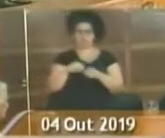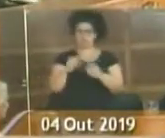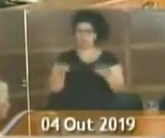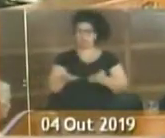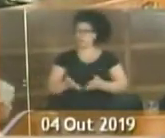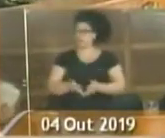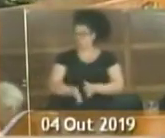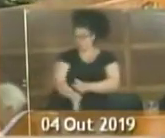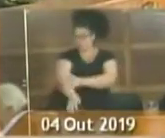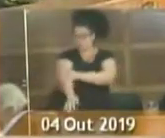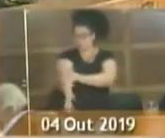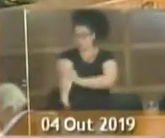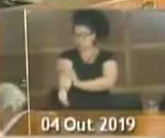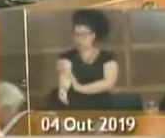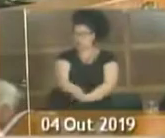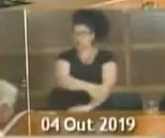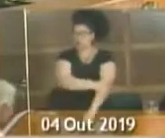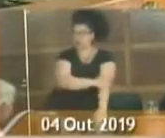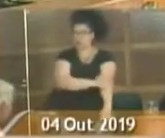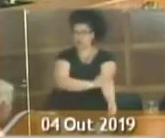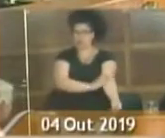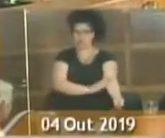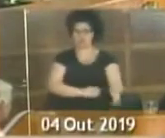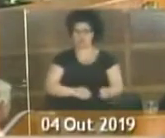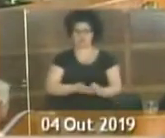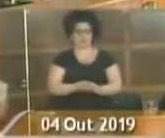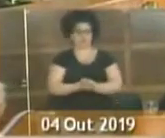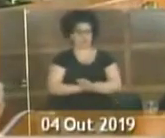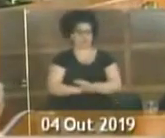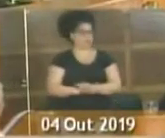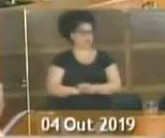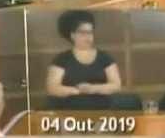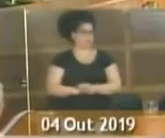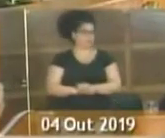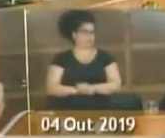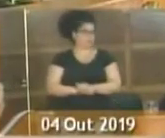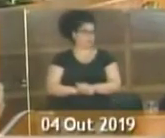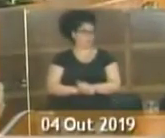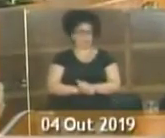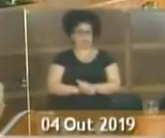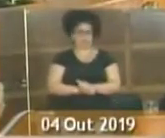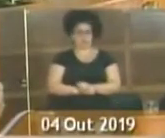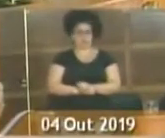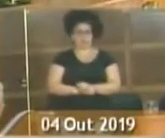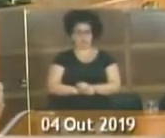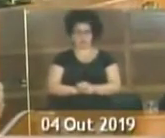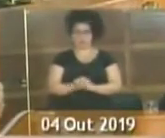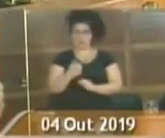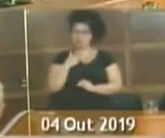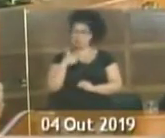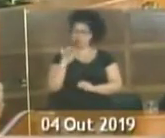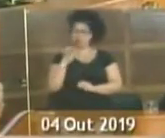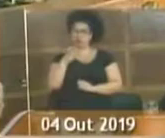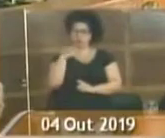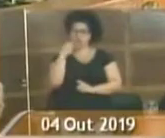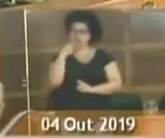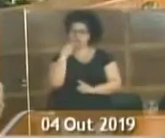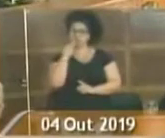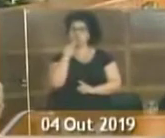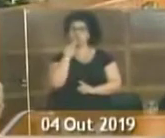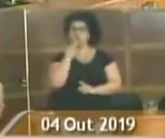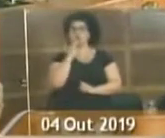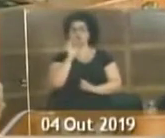E, antes de eu dar início aqui, quero fazer uma fala,